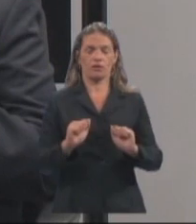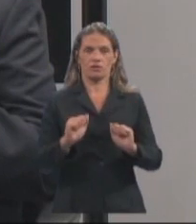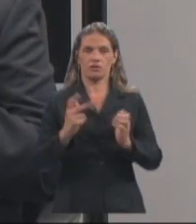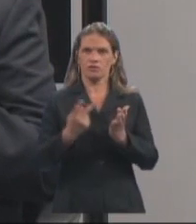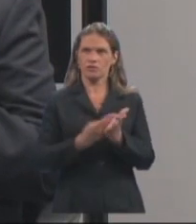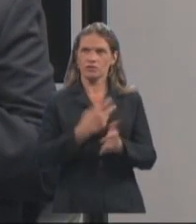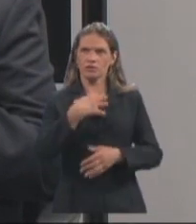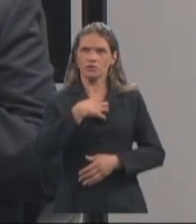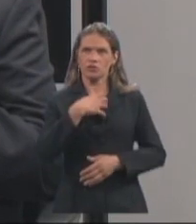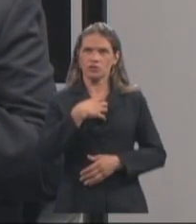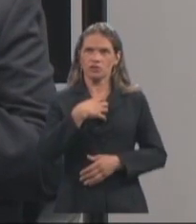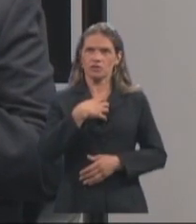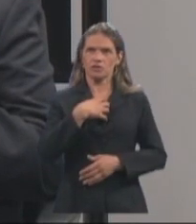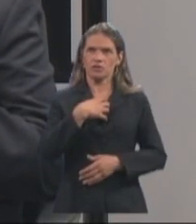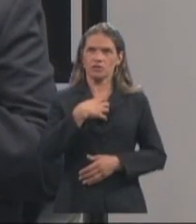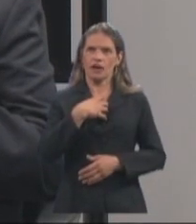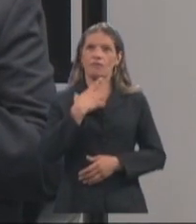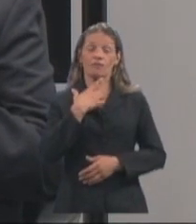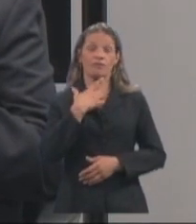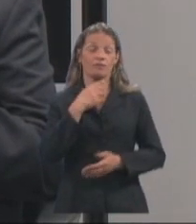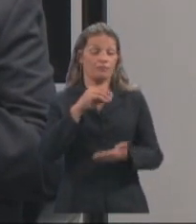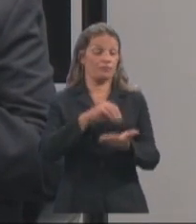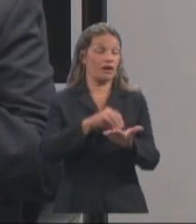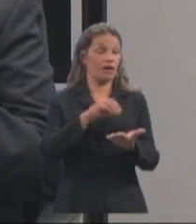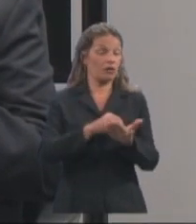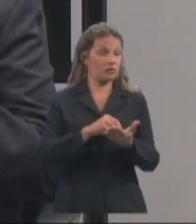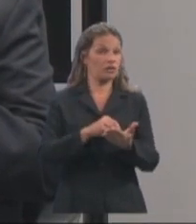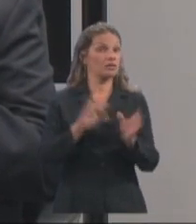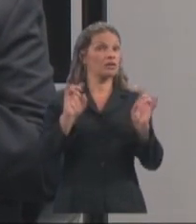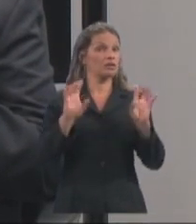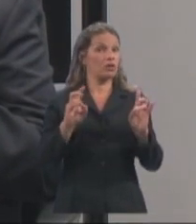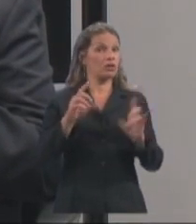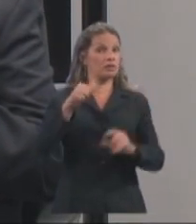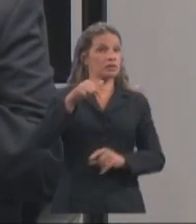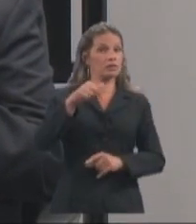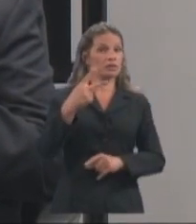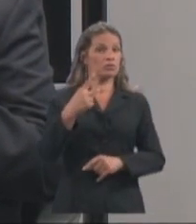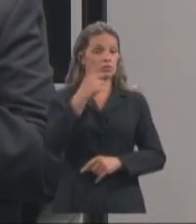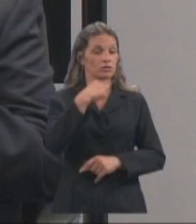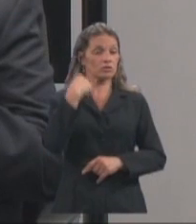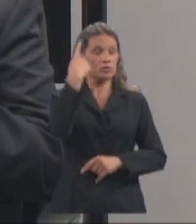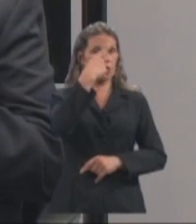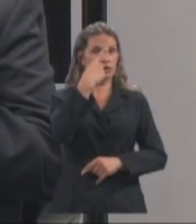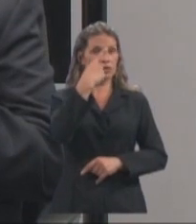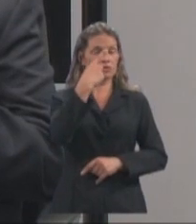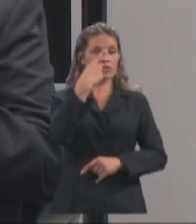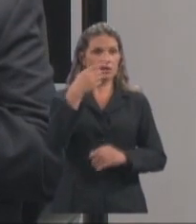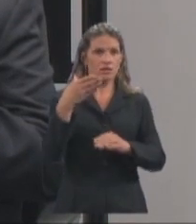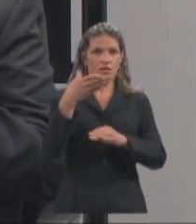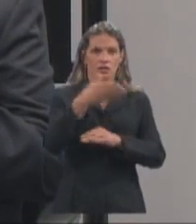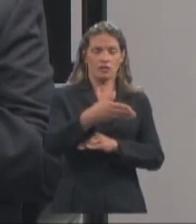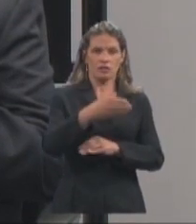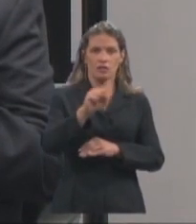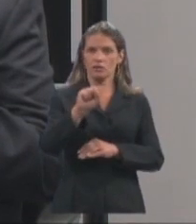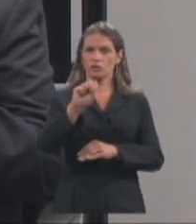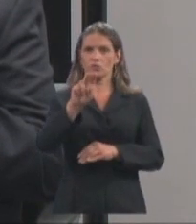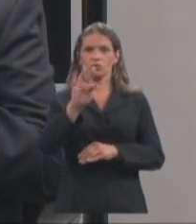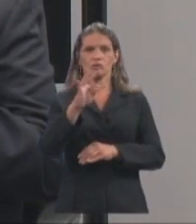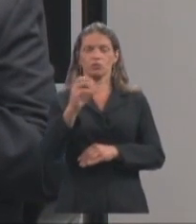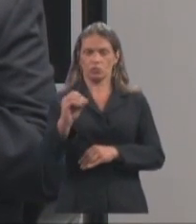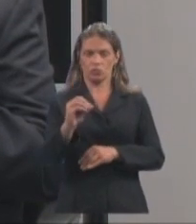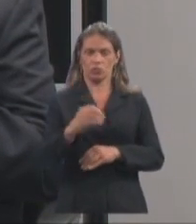sintomas em 72 horas então ele entra num surto de abstinência porque o organismo que